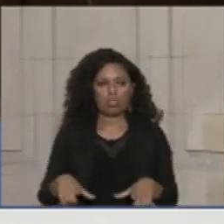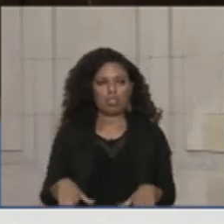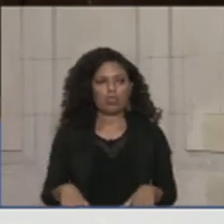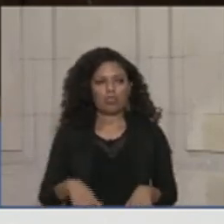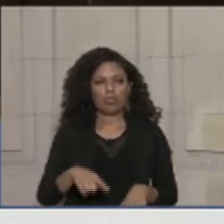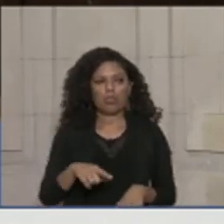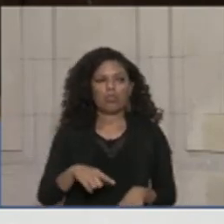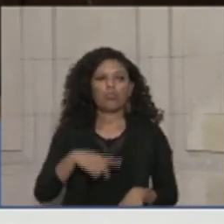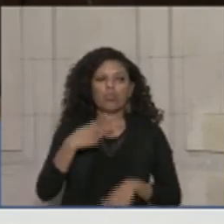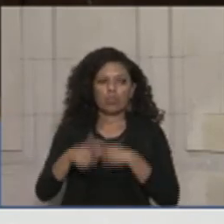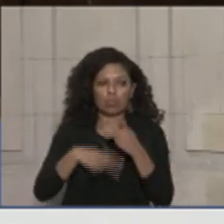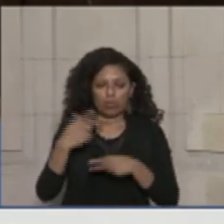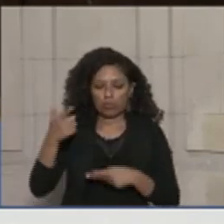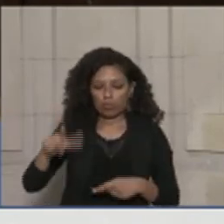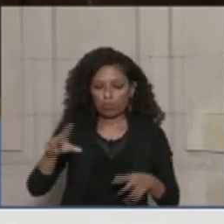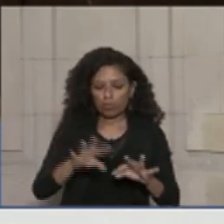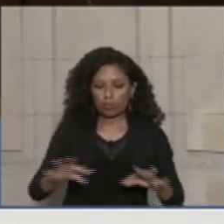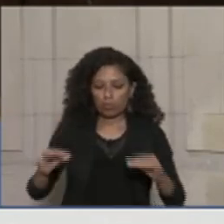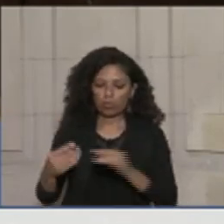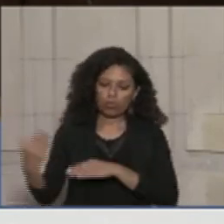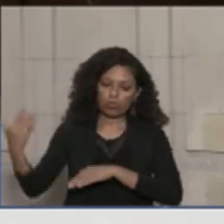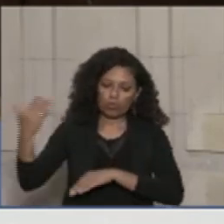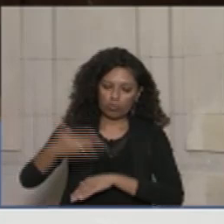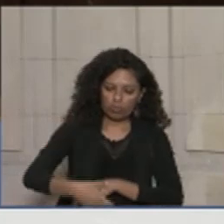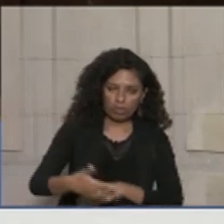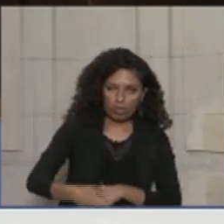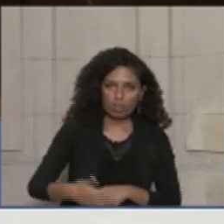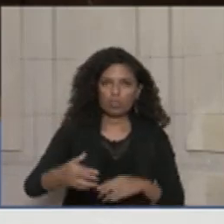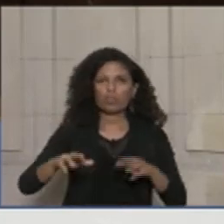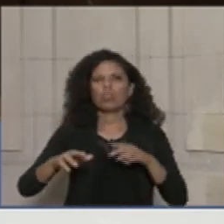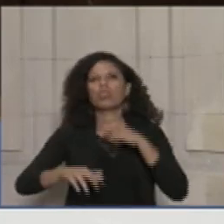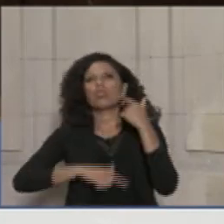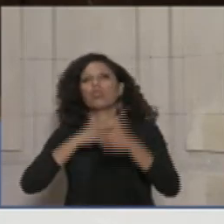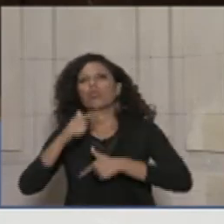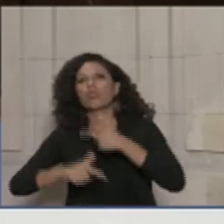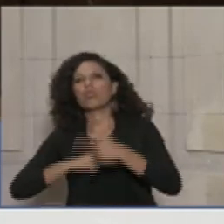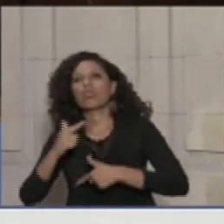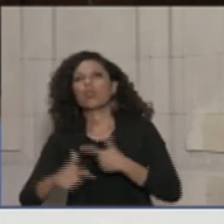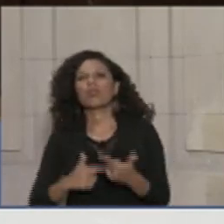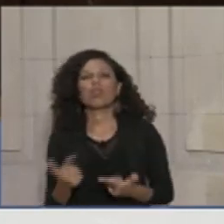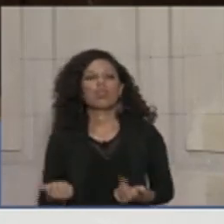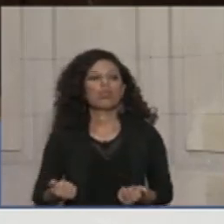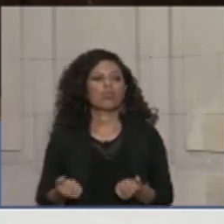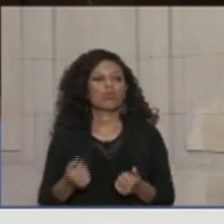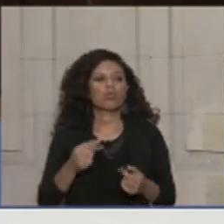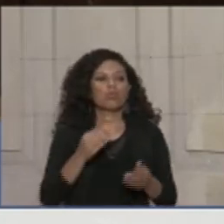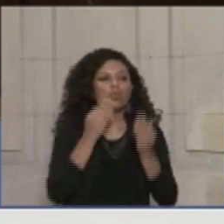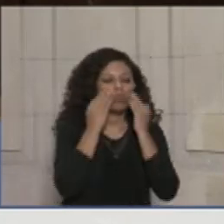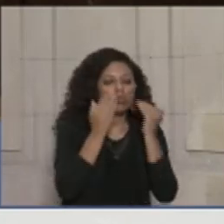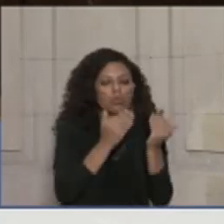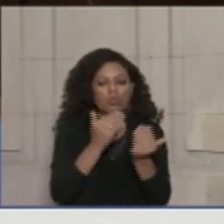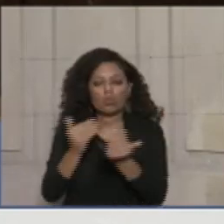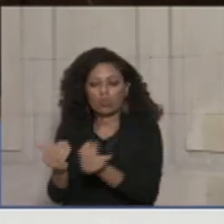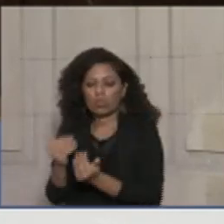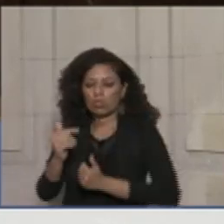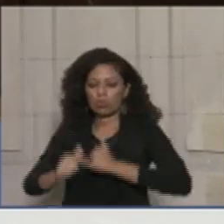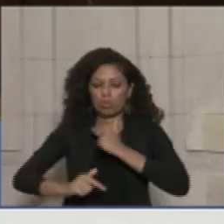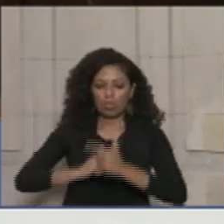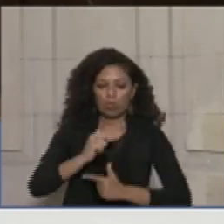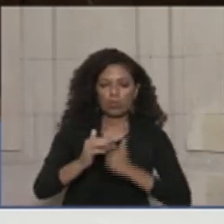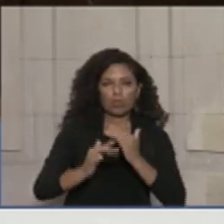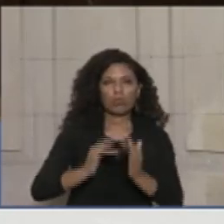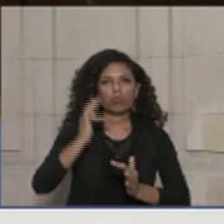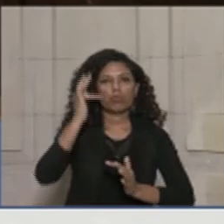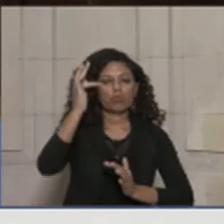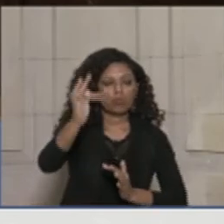que eles estiveram com toda a sua equipe aqui presente na abertura dos trabalhos da Ciência e Tecnologia, apresentaram um plano de trabalho, um plano de